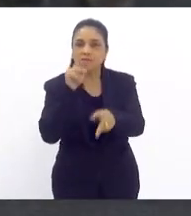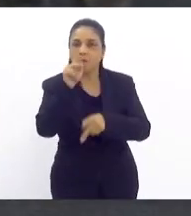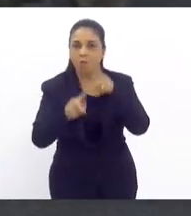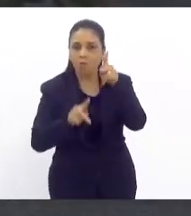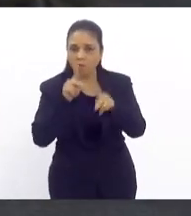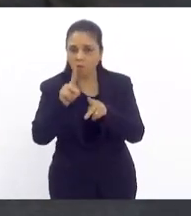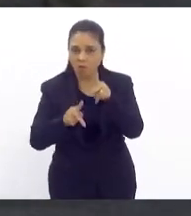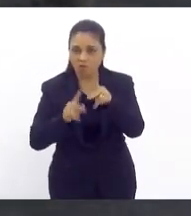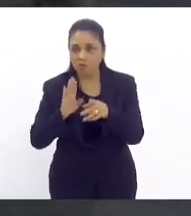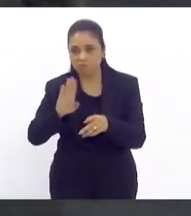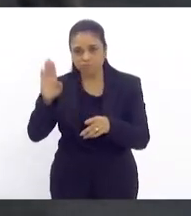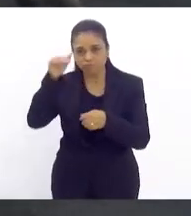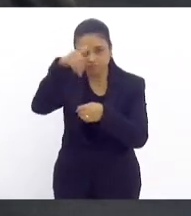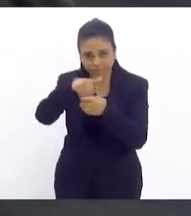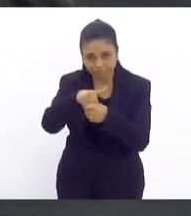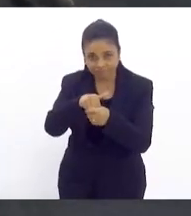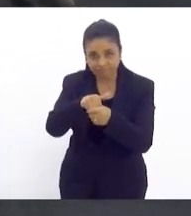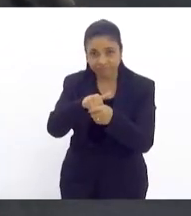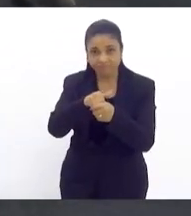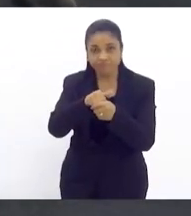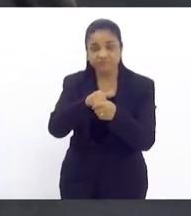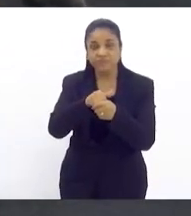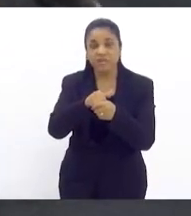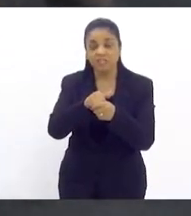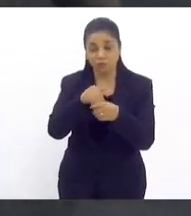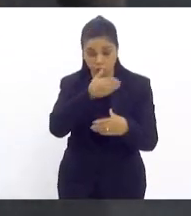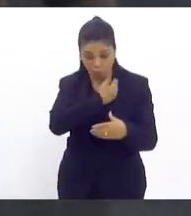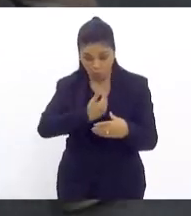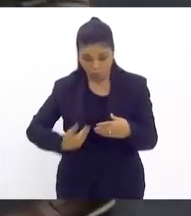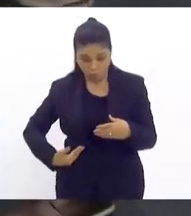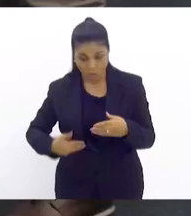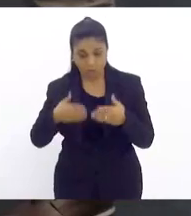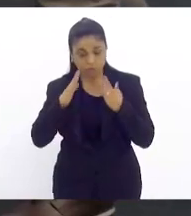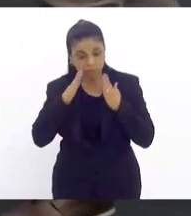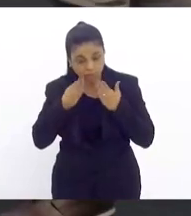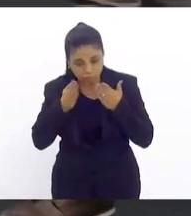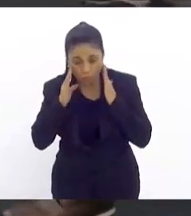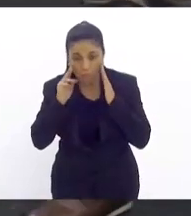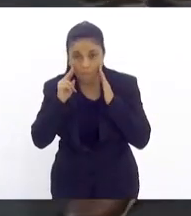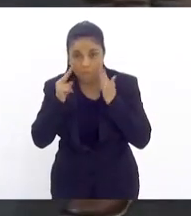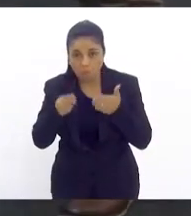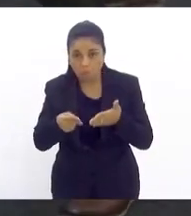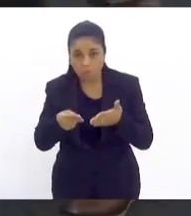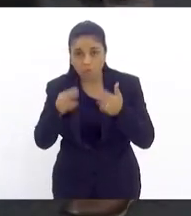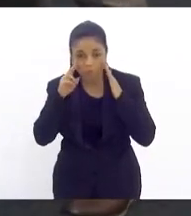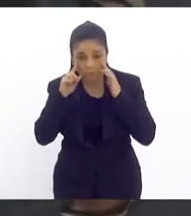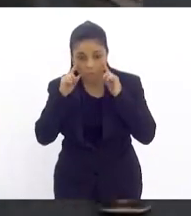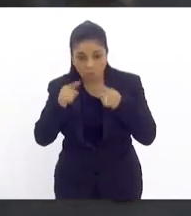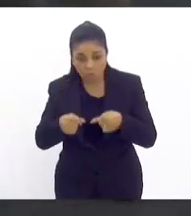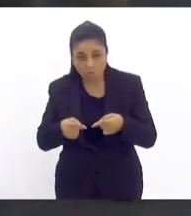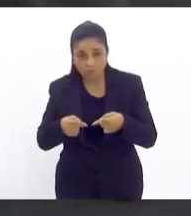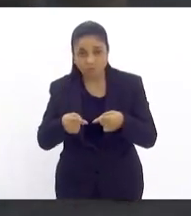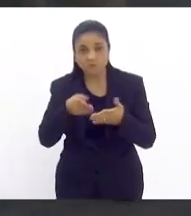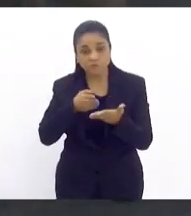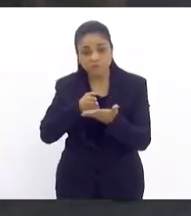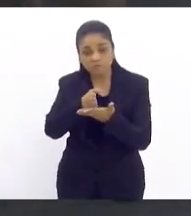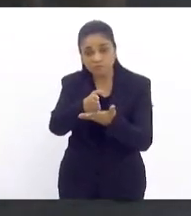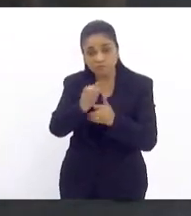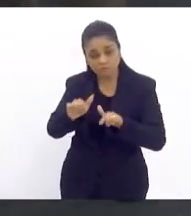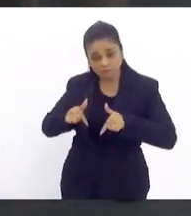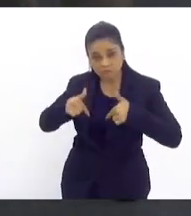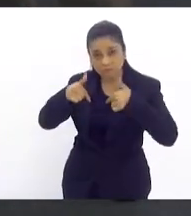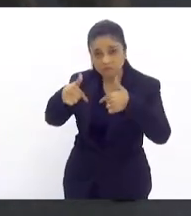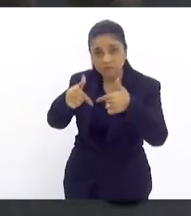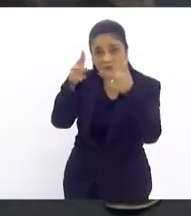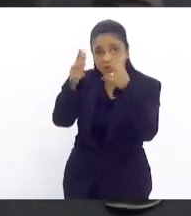dentro da linha que o governo apresentou aí que foi aprovado mas exercendo essa capacidade como